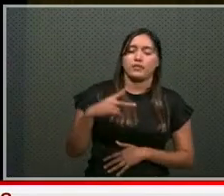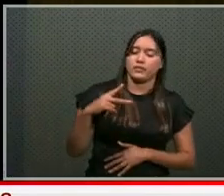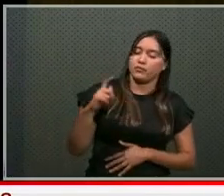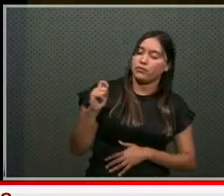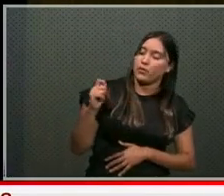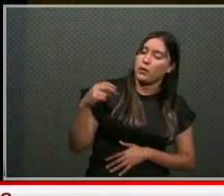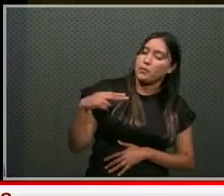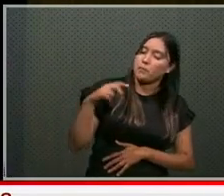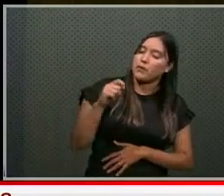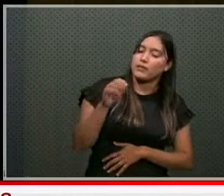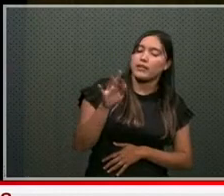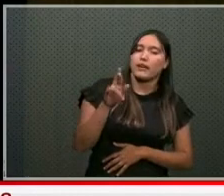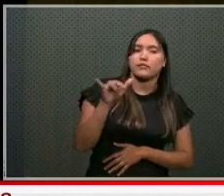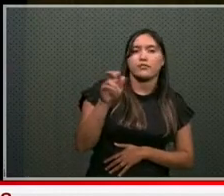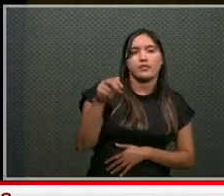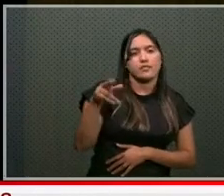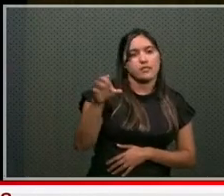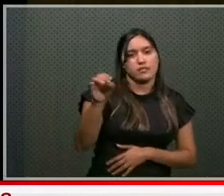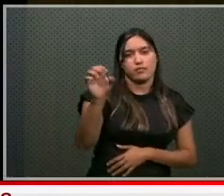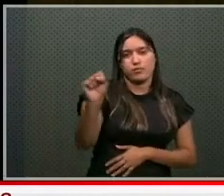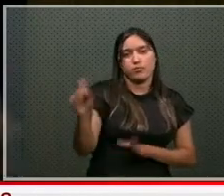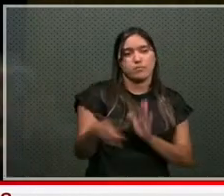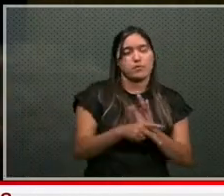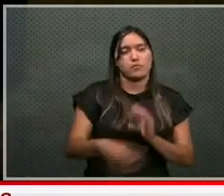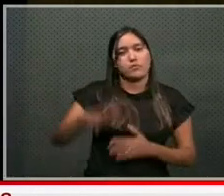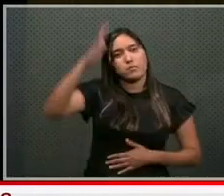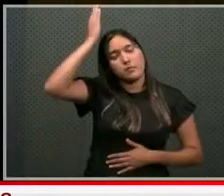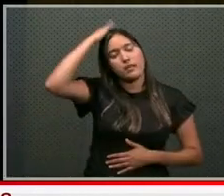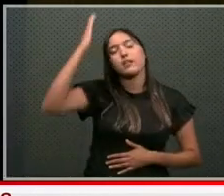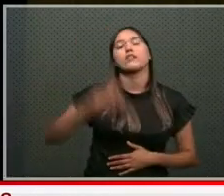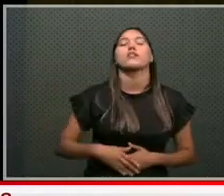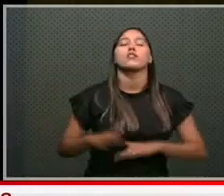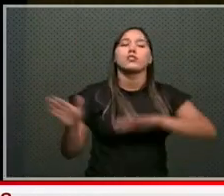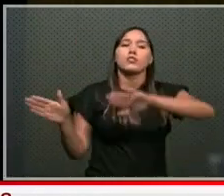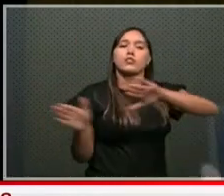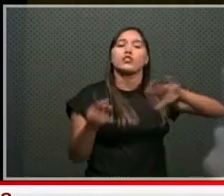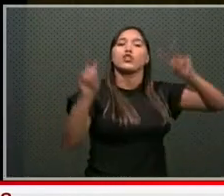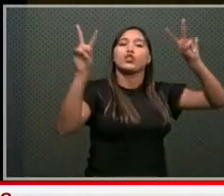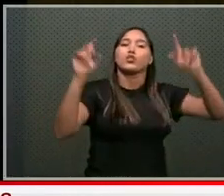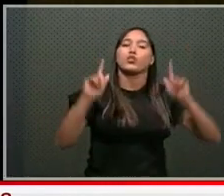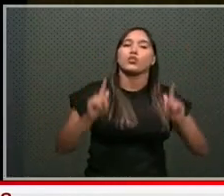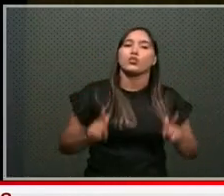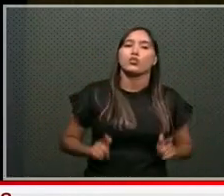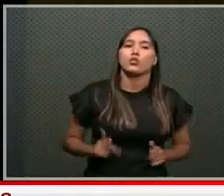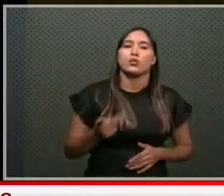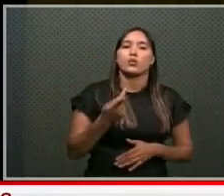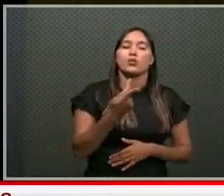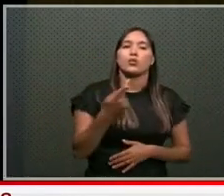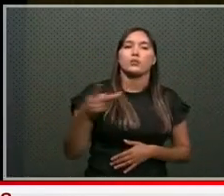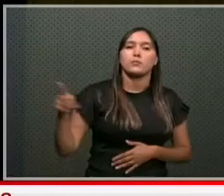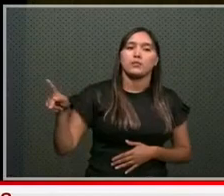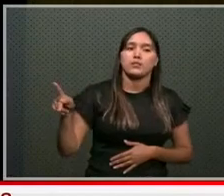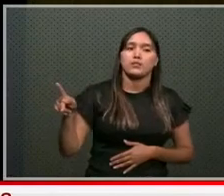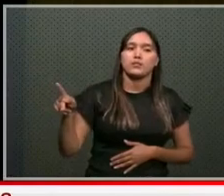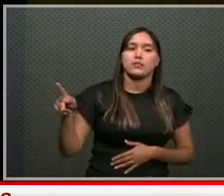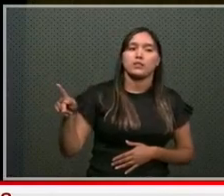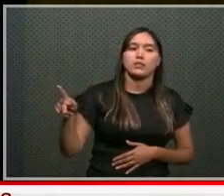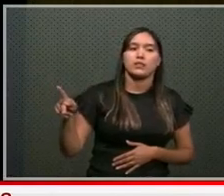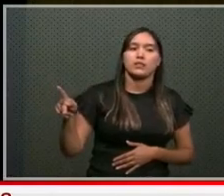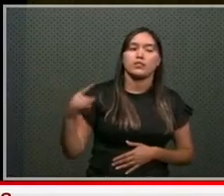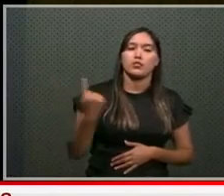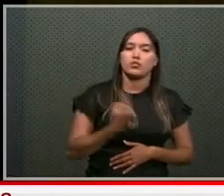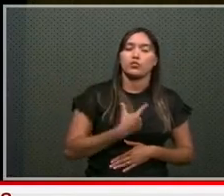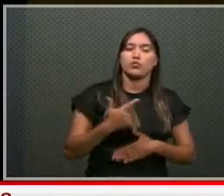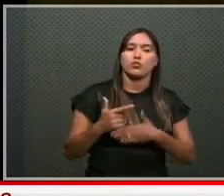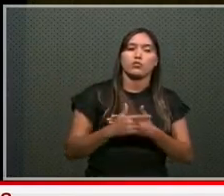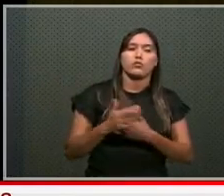Pará reforçar também sobre a gestão sobre a gestão da presidente da Rita Serrano o nosso papel é